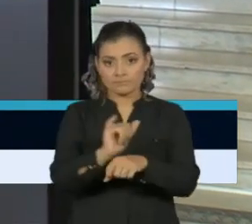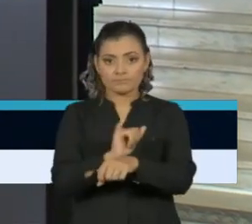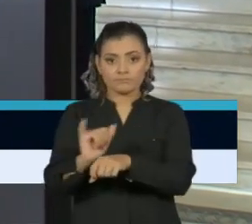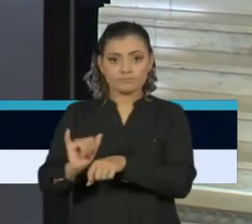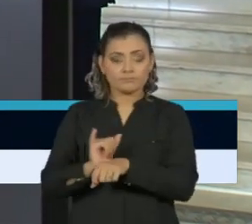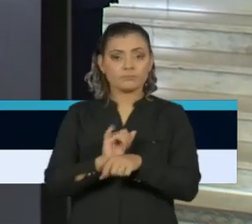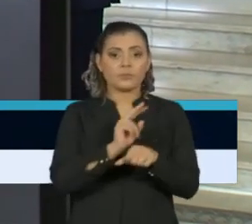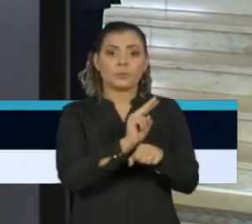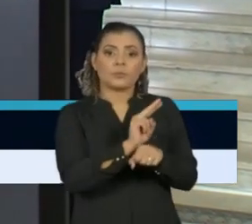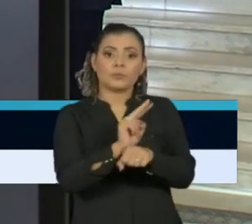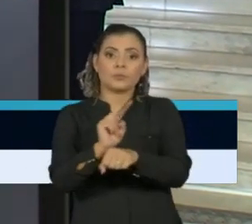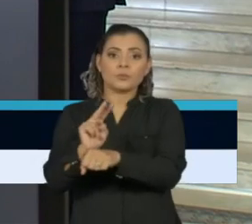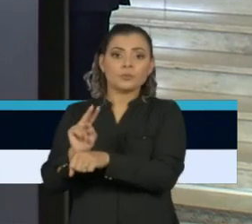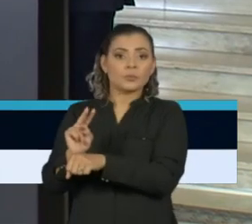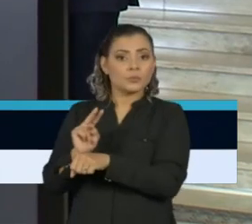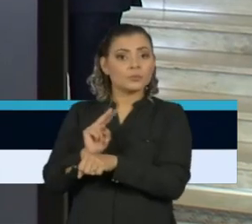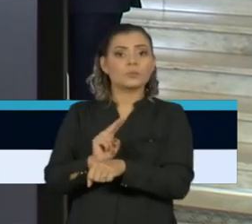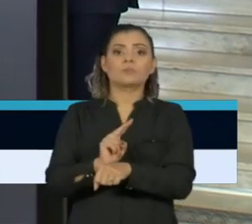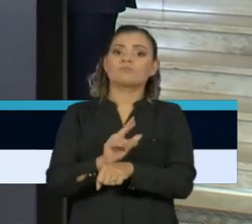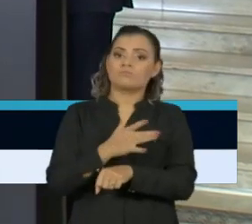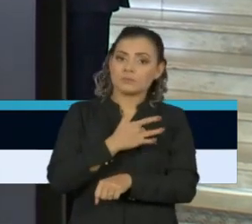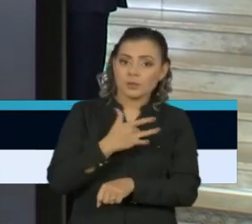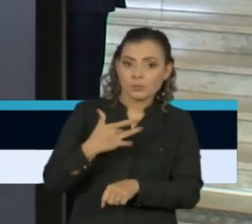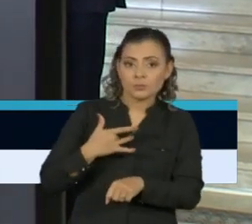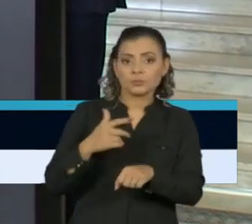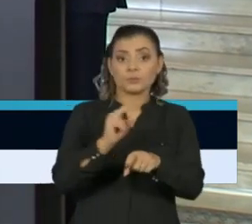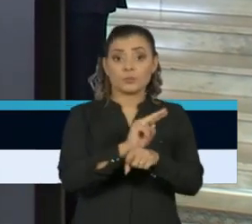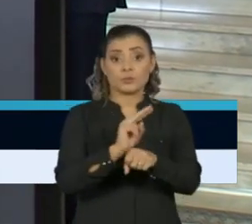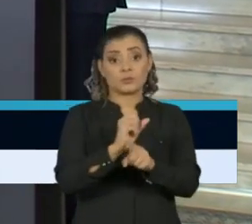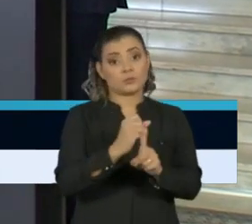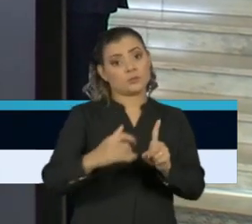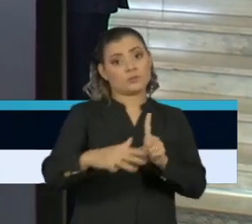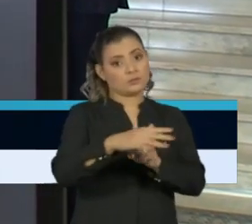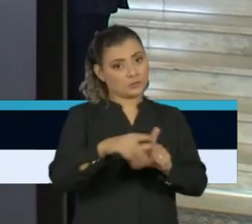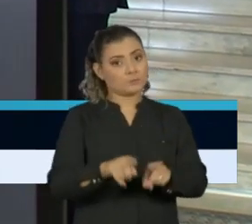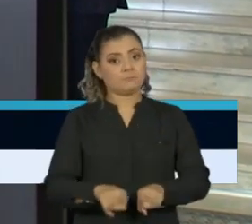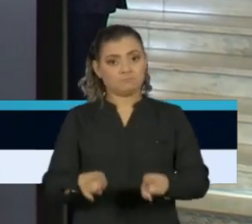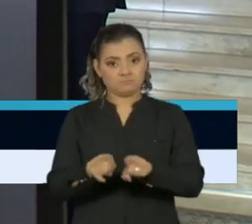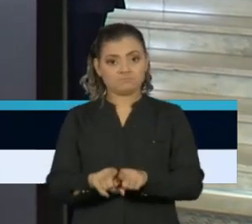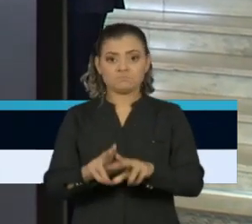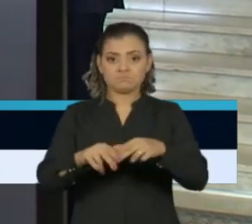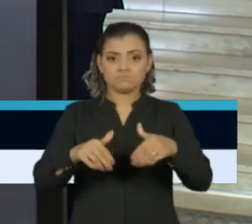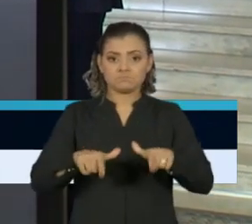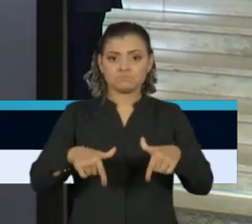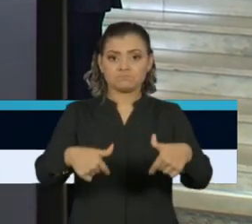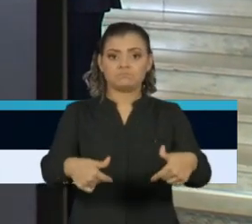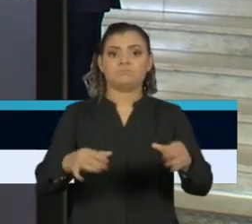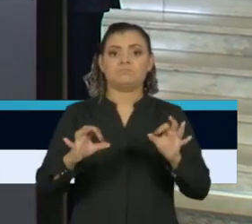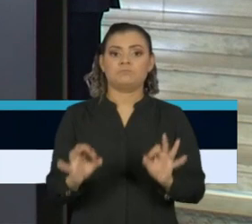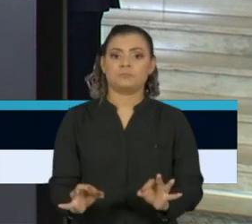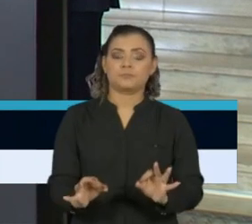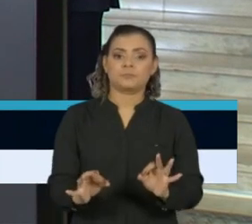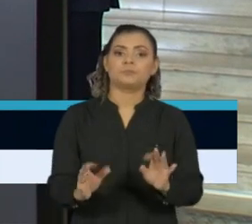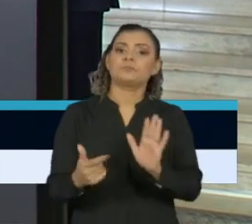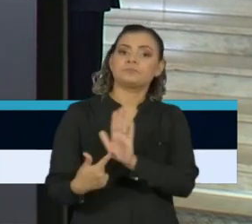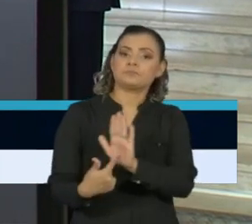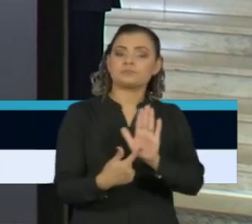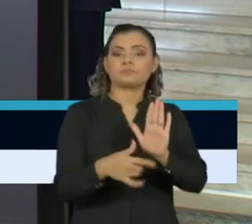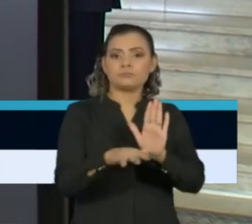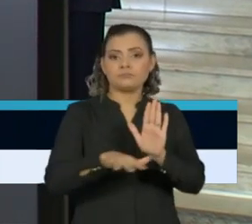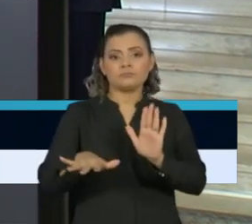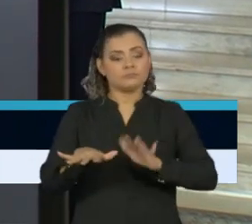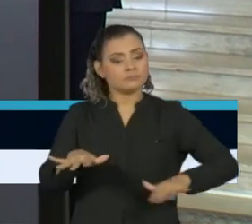a proteção de saúde e a proteção social das pessoas. E esta é uma iniciativa que atende os dois